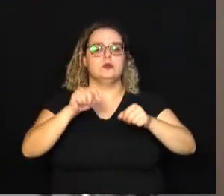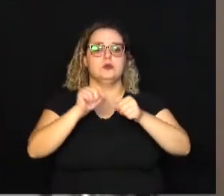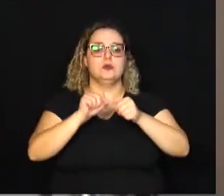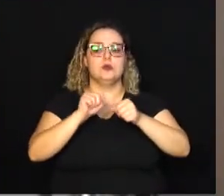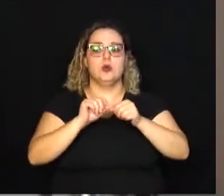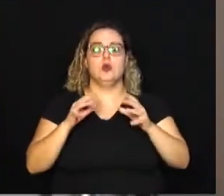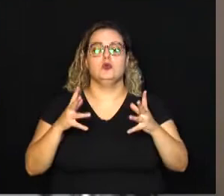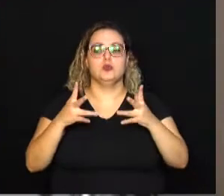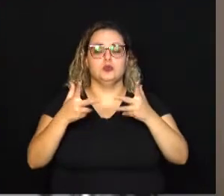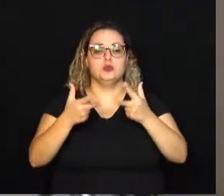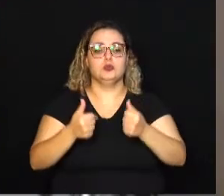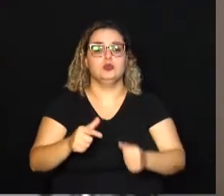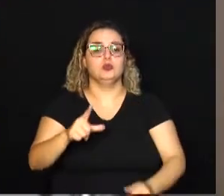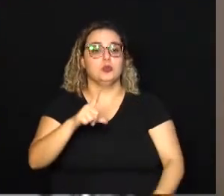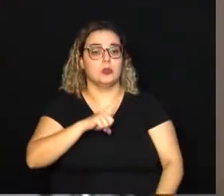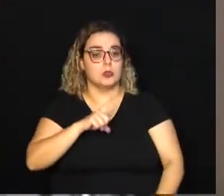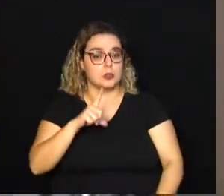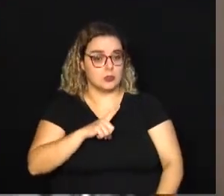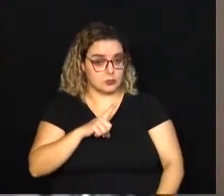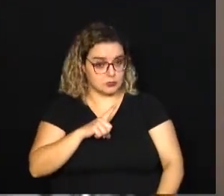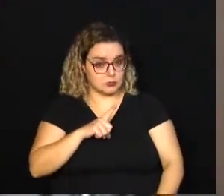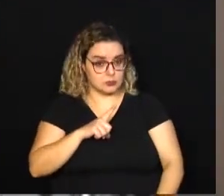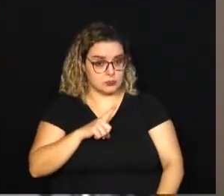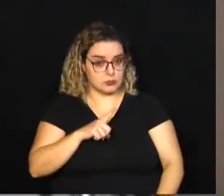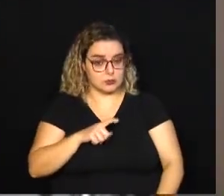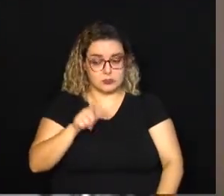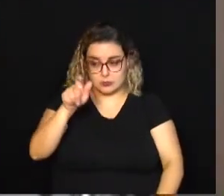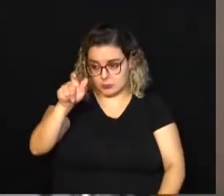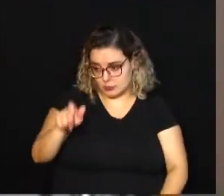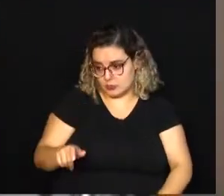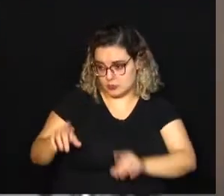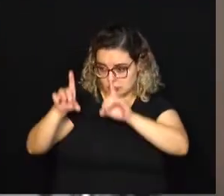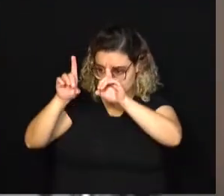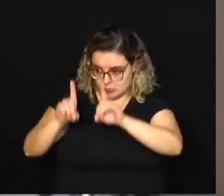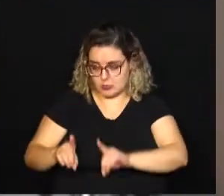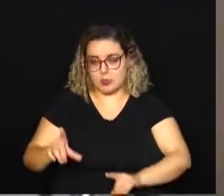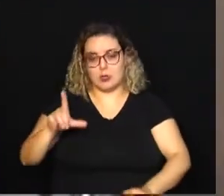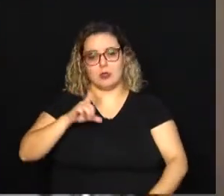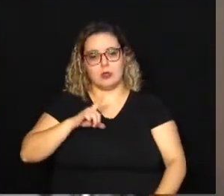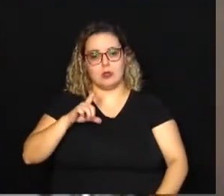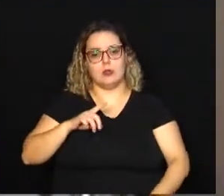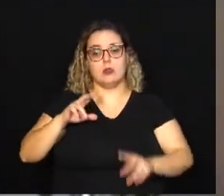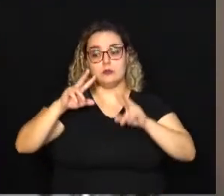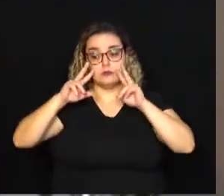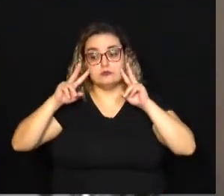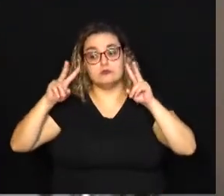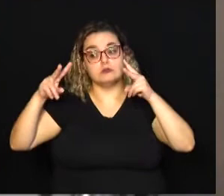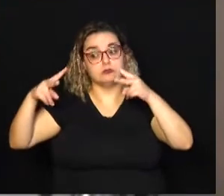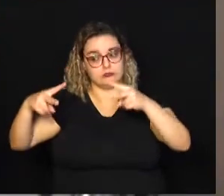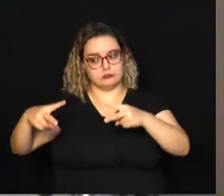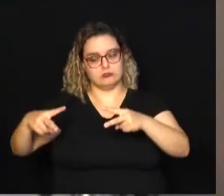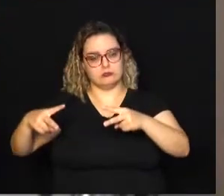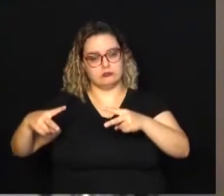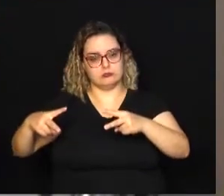a gente tem. Com relação à pessoa com deficiência, nós temos que olhar que